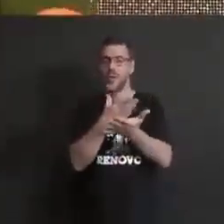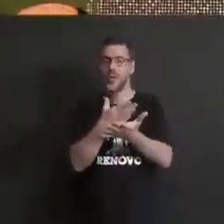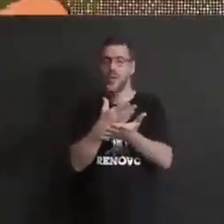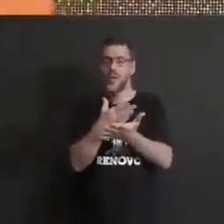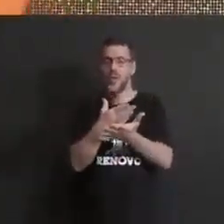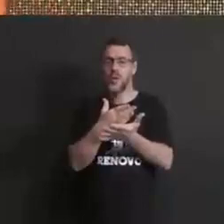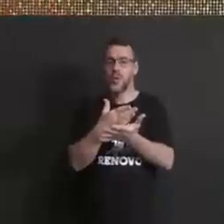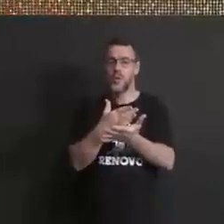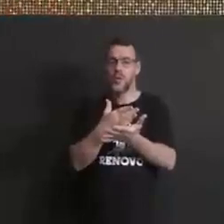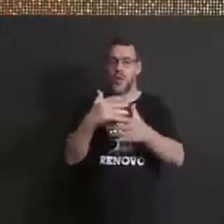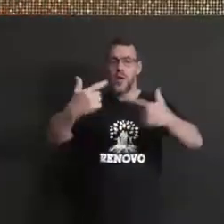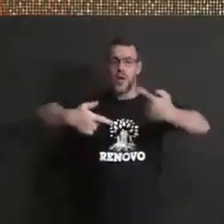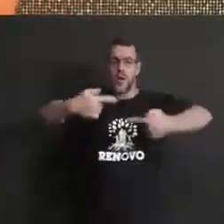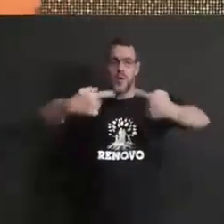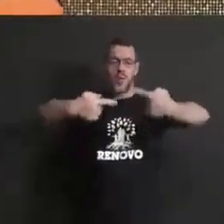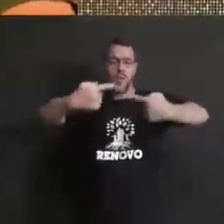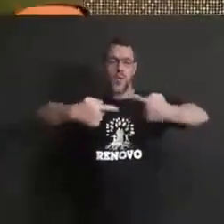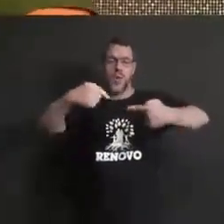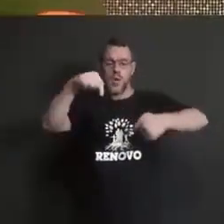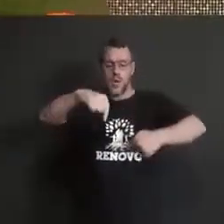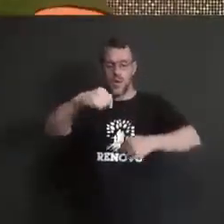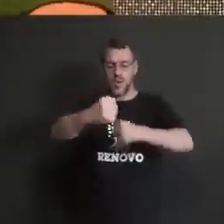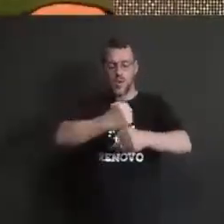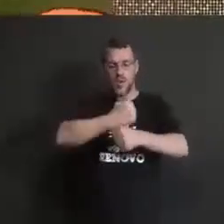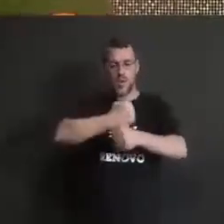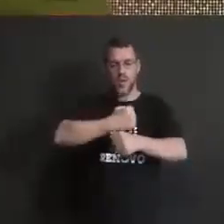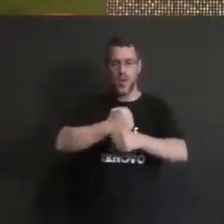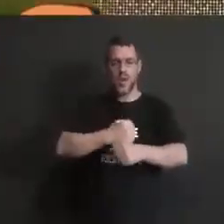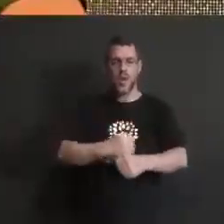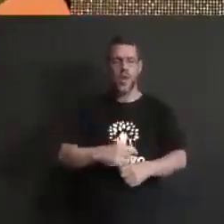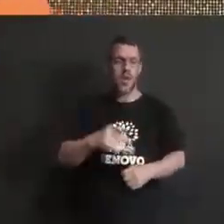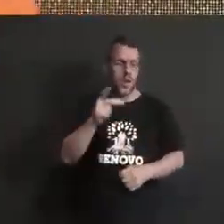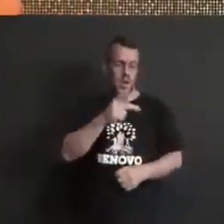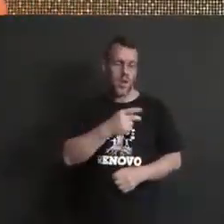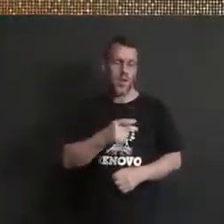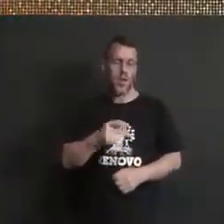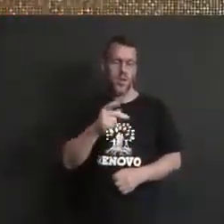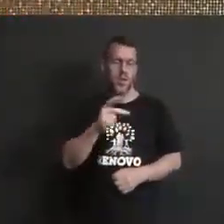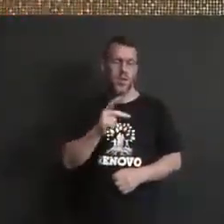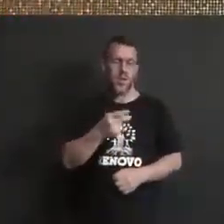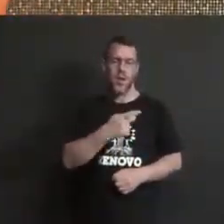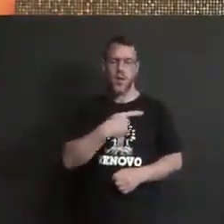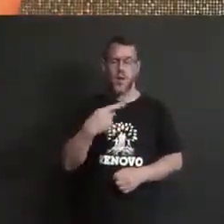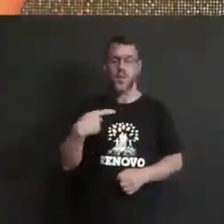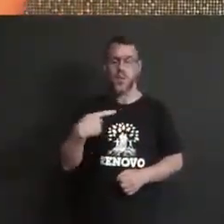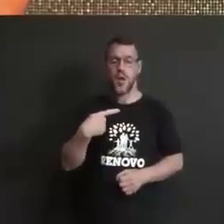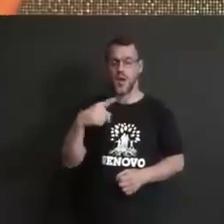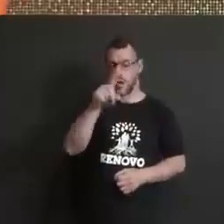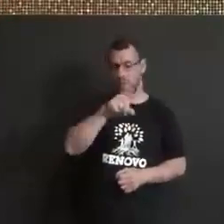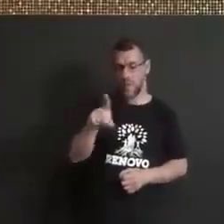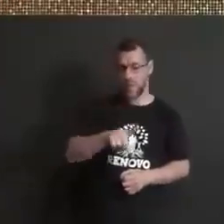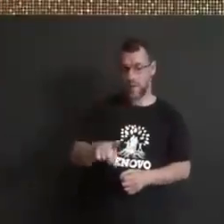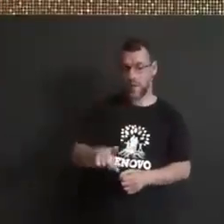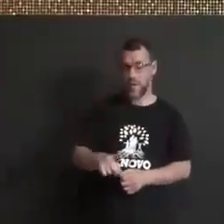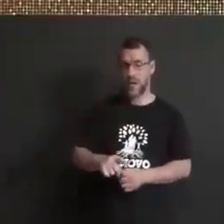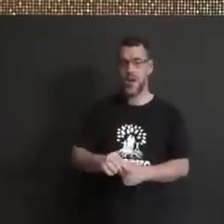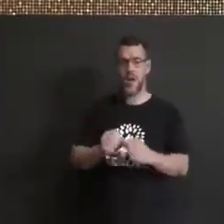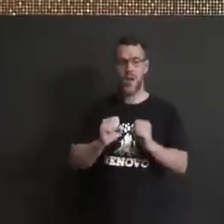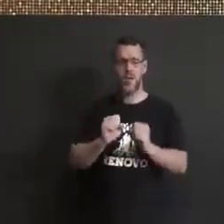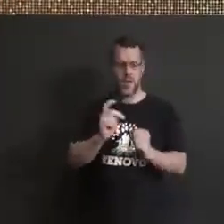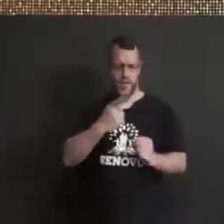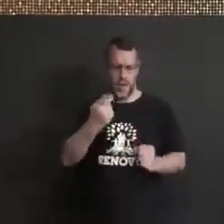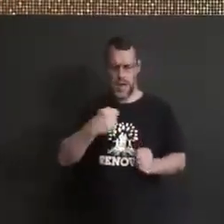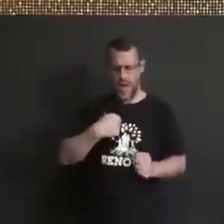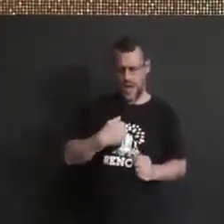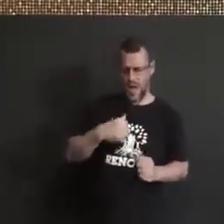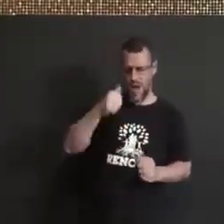Quantas pessoas torcem o nariz? A pastora Zelinda poderia falar, não, isso não é comigo. Eu sou mãe, eu